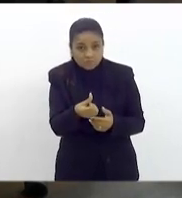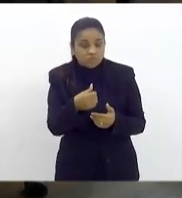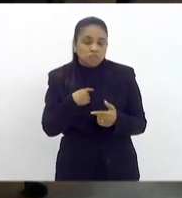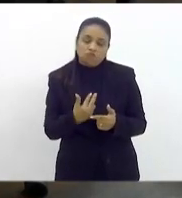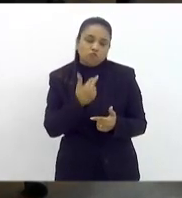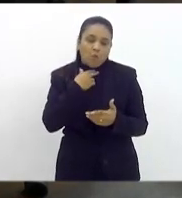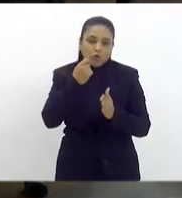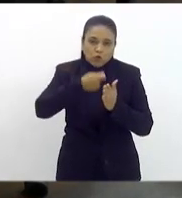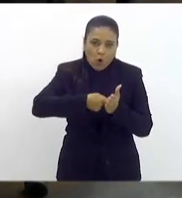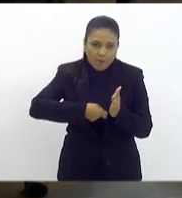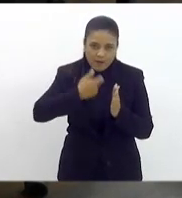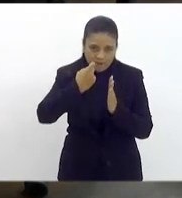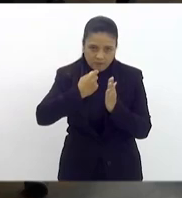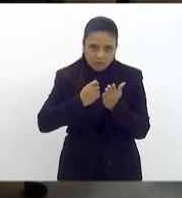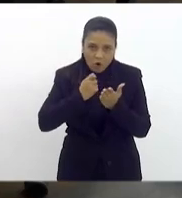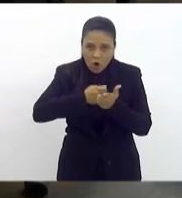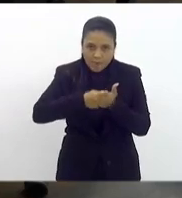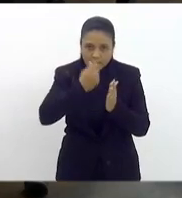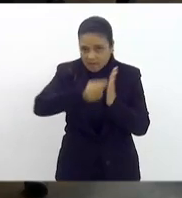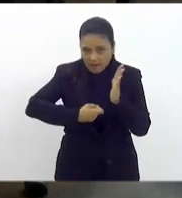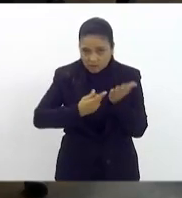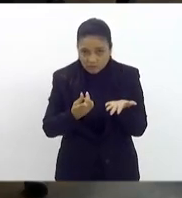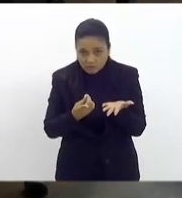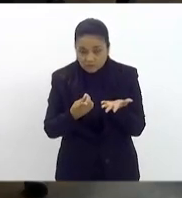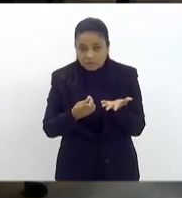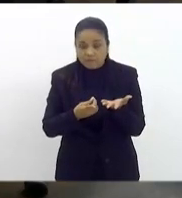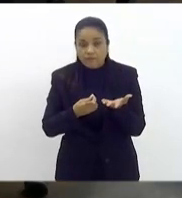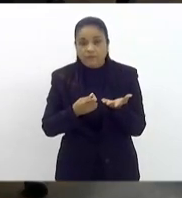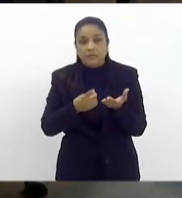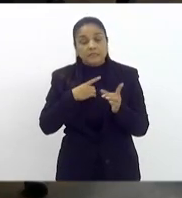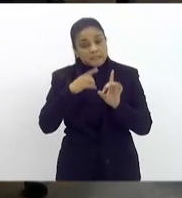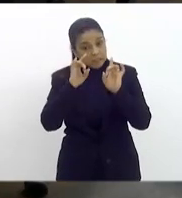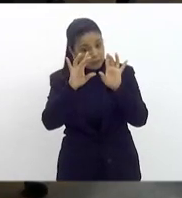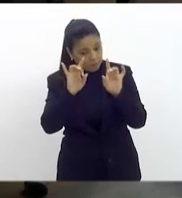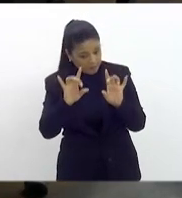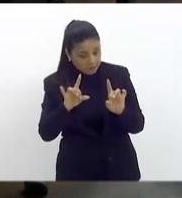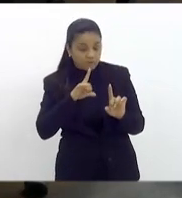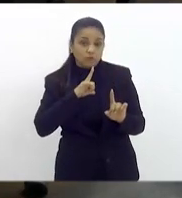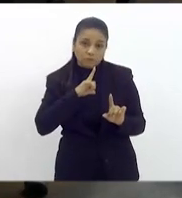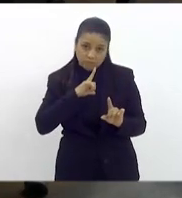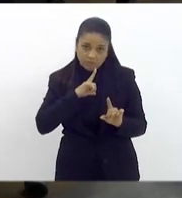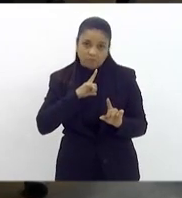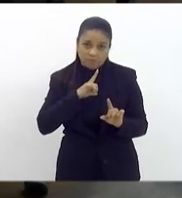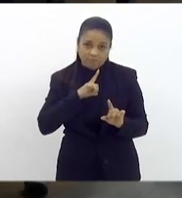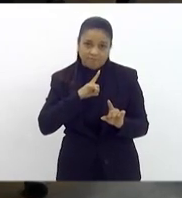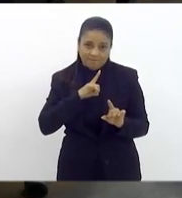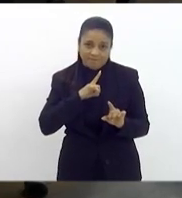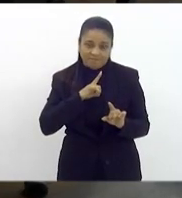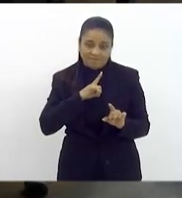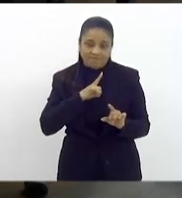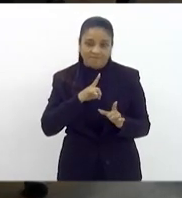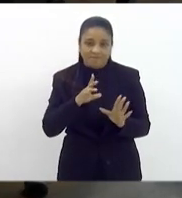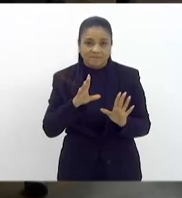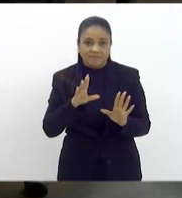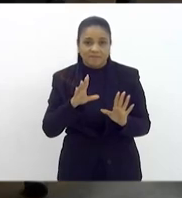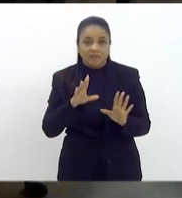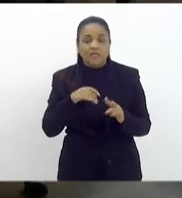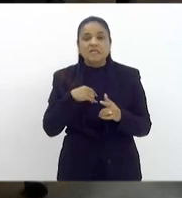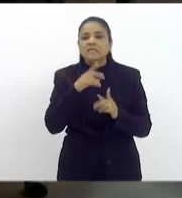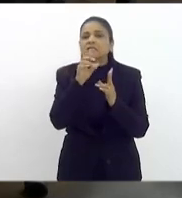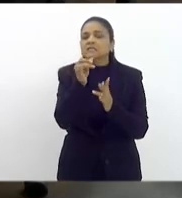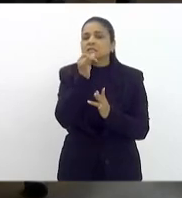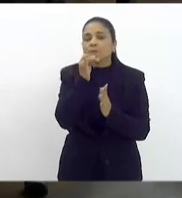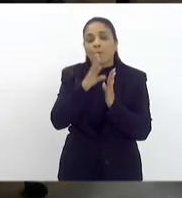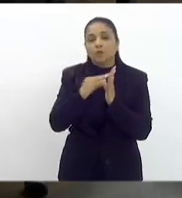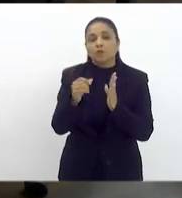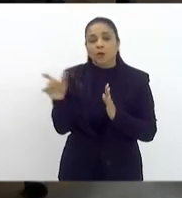serviço de cobrança... Não, eu digo de cobrança específica. De cobrança tem, claramente. Cobrança tem. Claramente. É aquela questão que tinha de cartão de crédito.